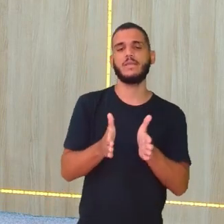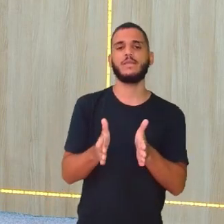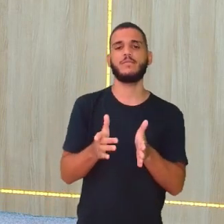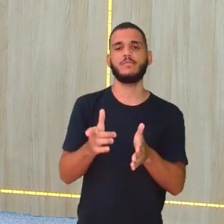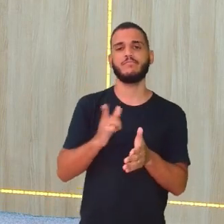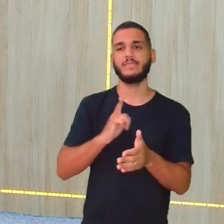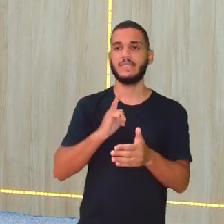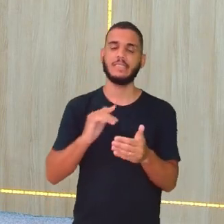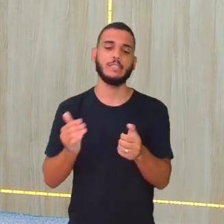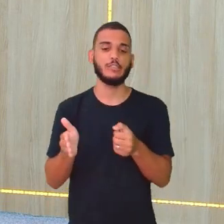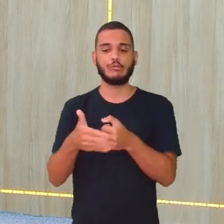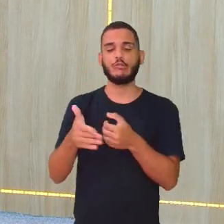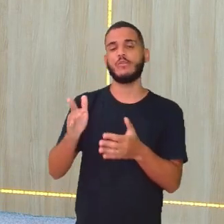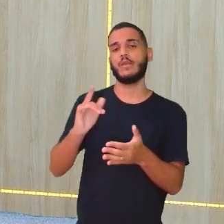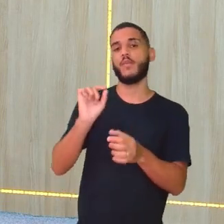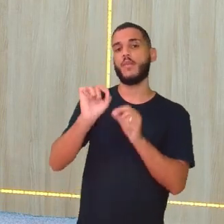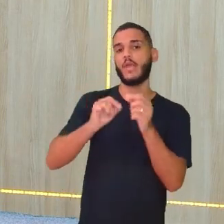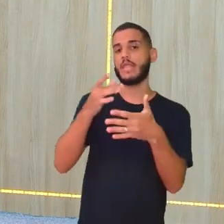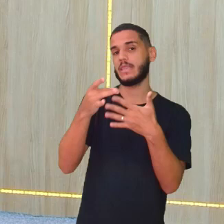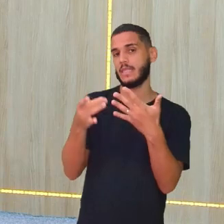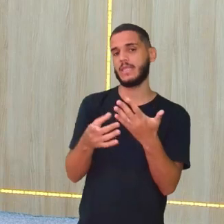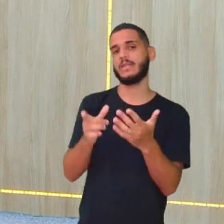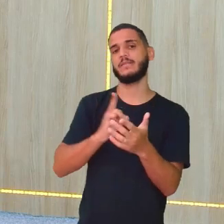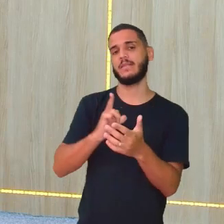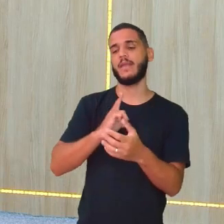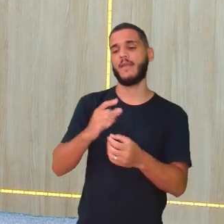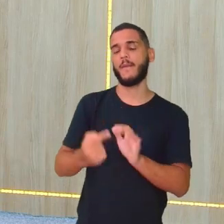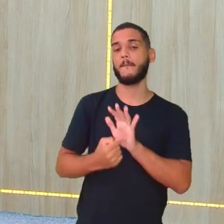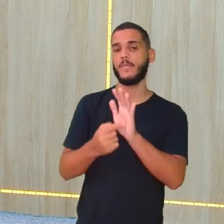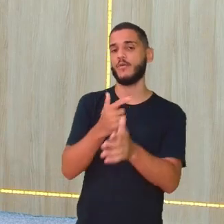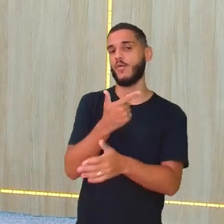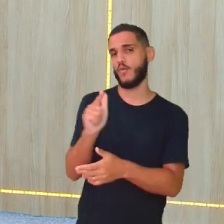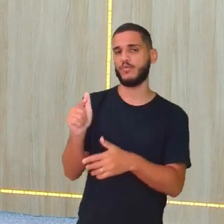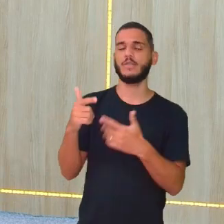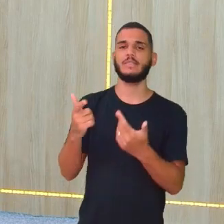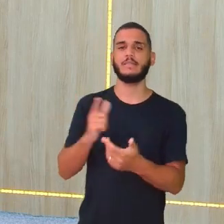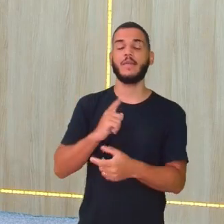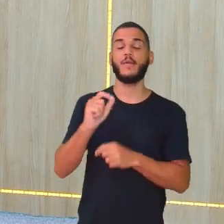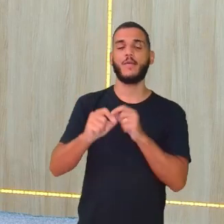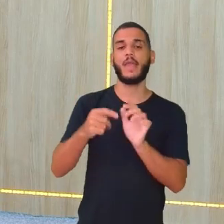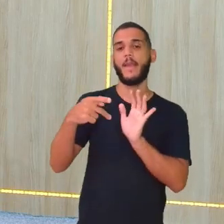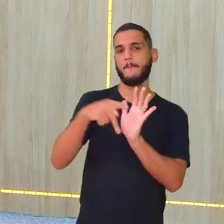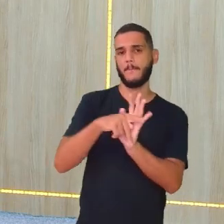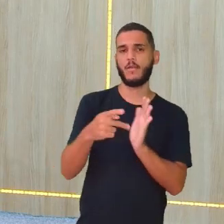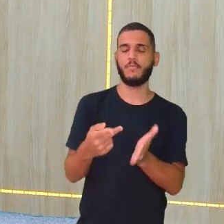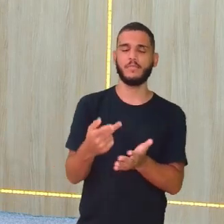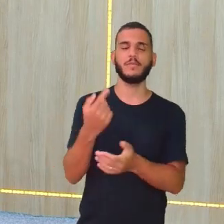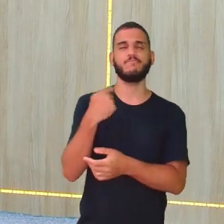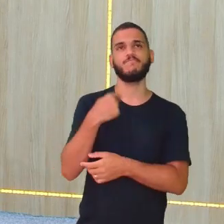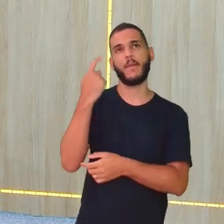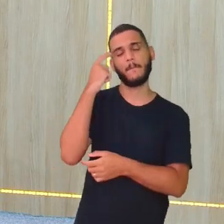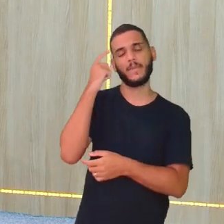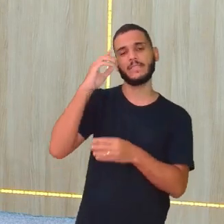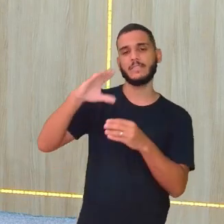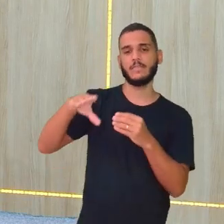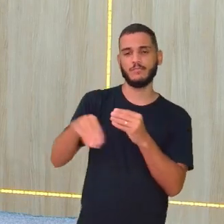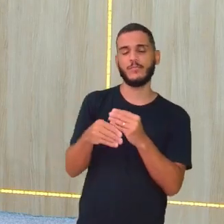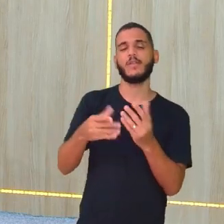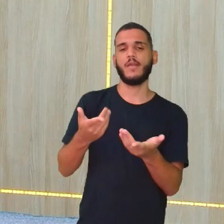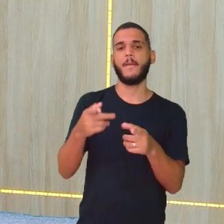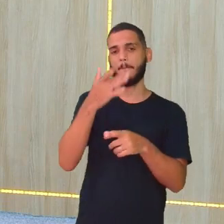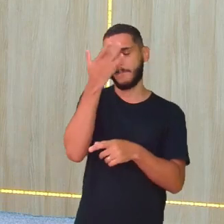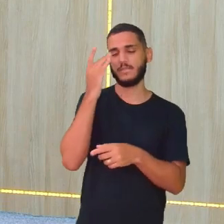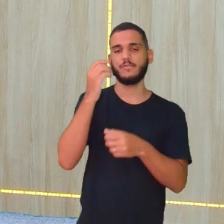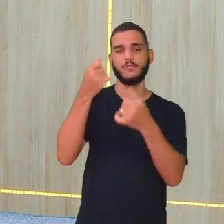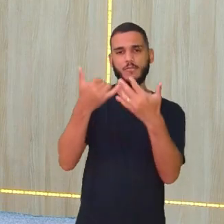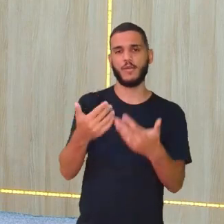oculta alguns detalhes, né, e expõe outros. Então tem toda a carga pessoal, que ela contribui muito, de quem contou essa